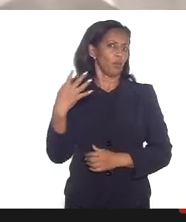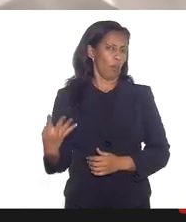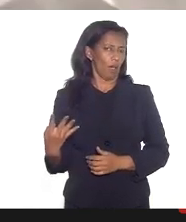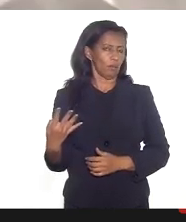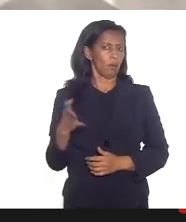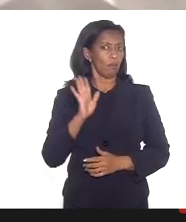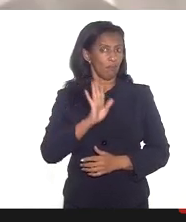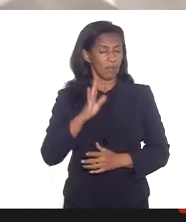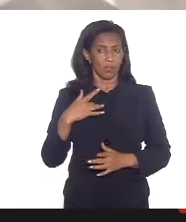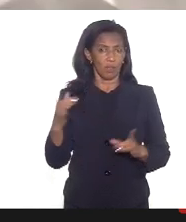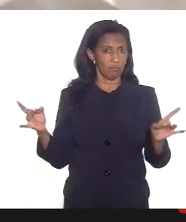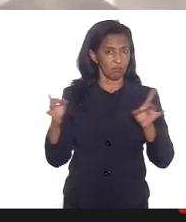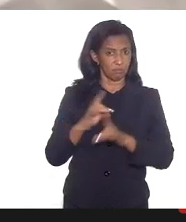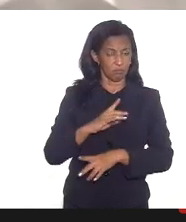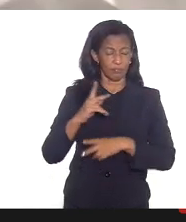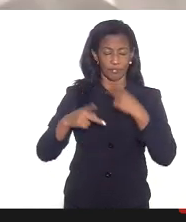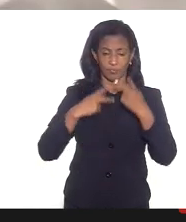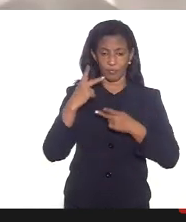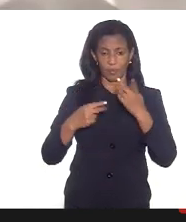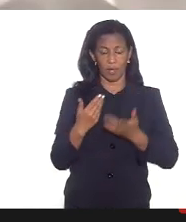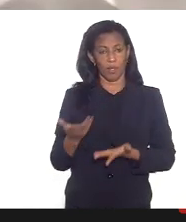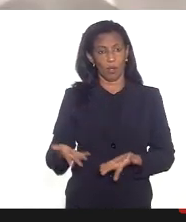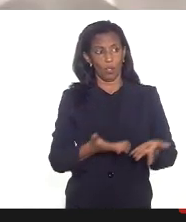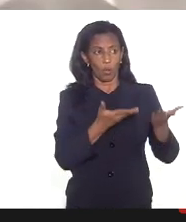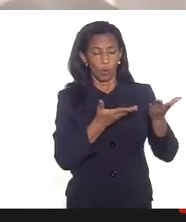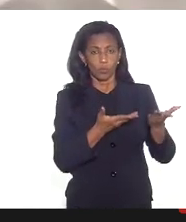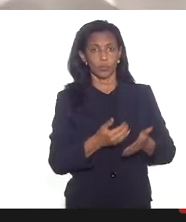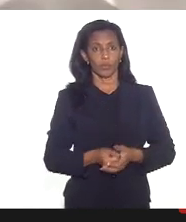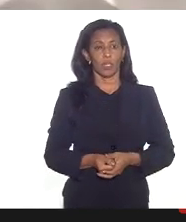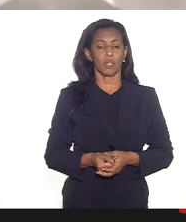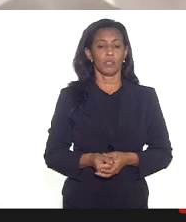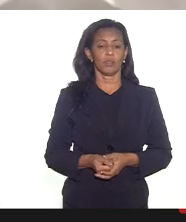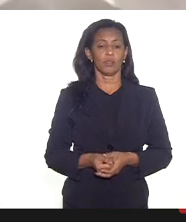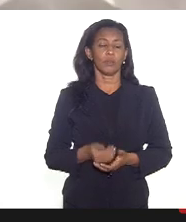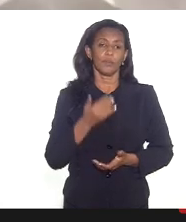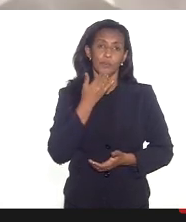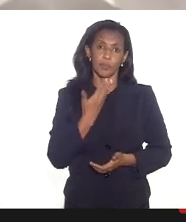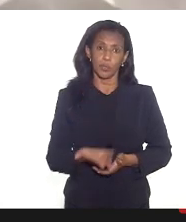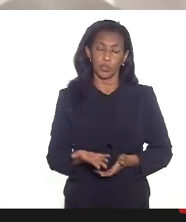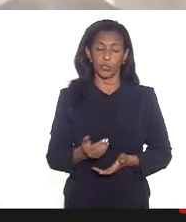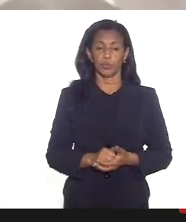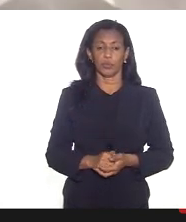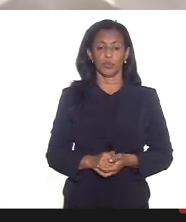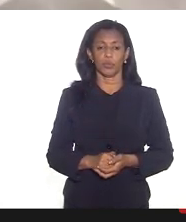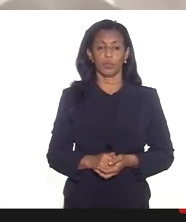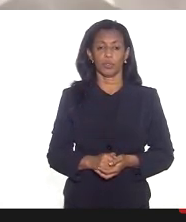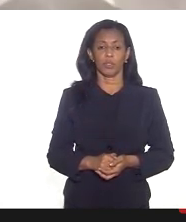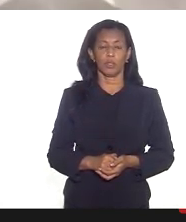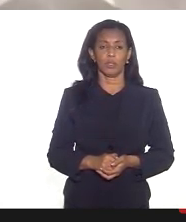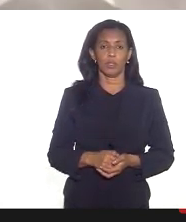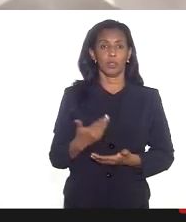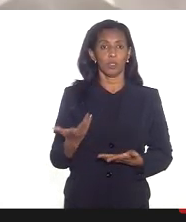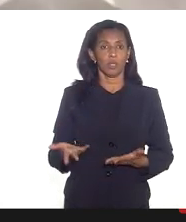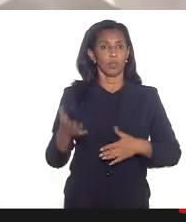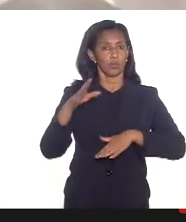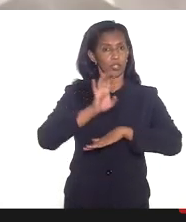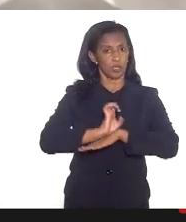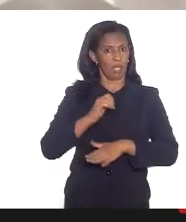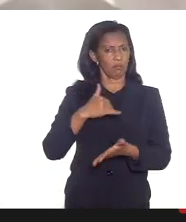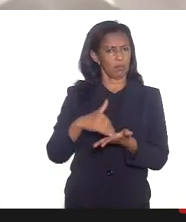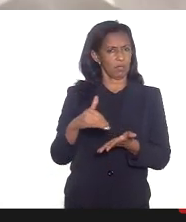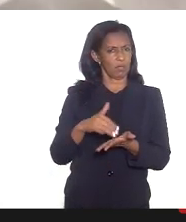mas eu quero encerrar minha fala já passando os demais convidados E aí pedindo né que o estado a